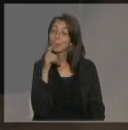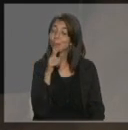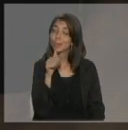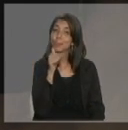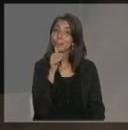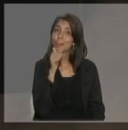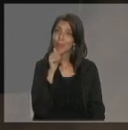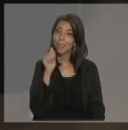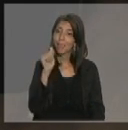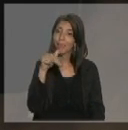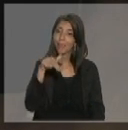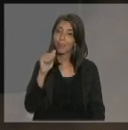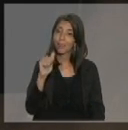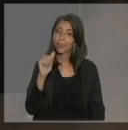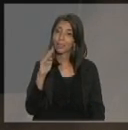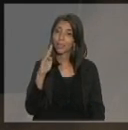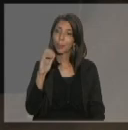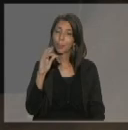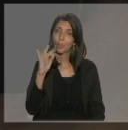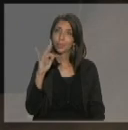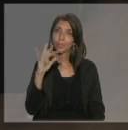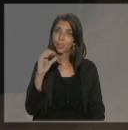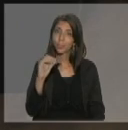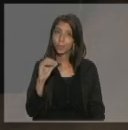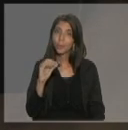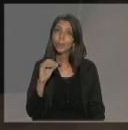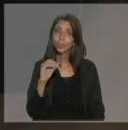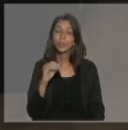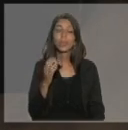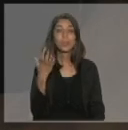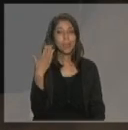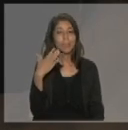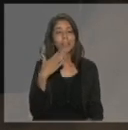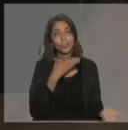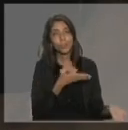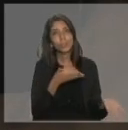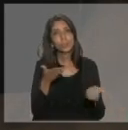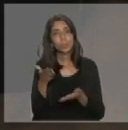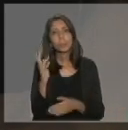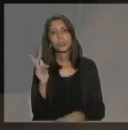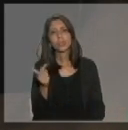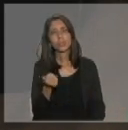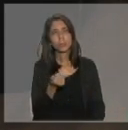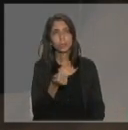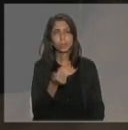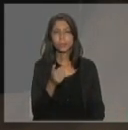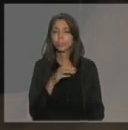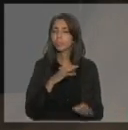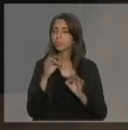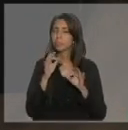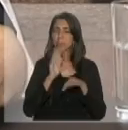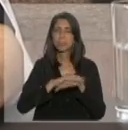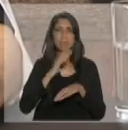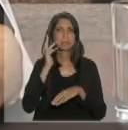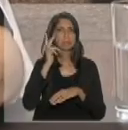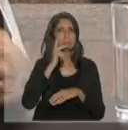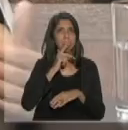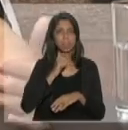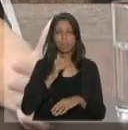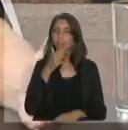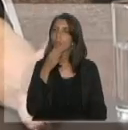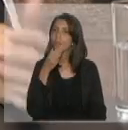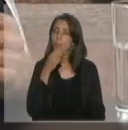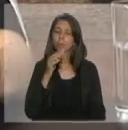Eu assisti. Pois é. Maravilhoso. Convidada por você, inclusive, à época. Maravilhoso. A produção mais linda que eu vi, que era do